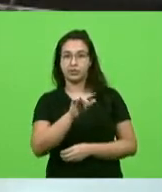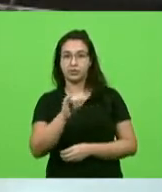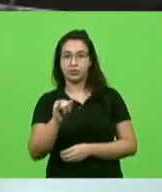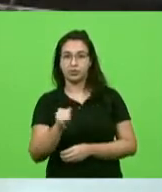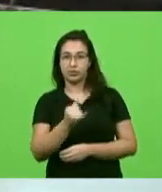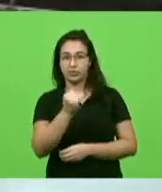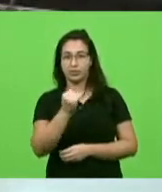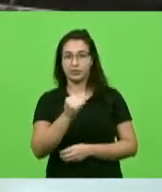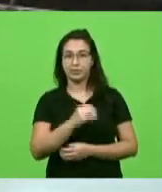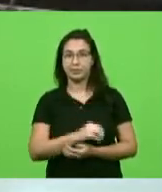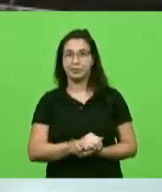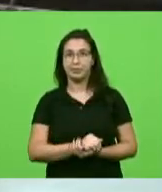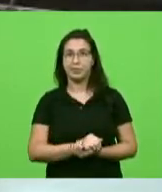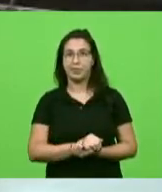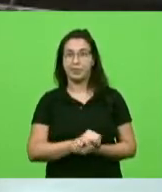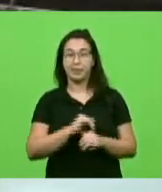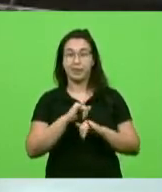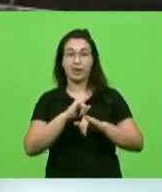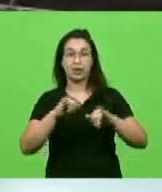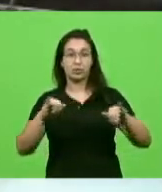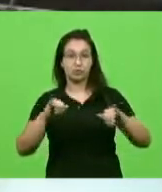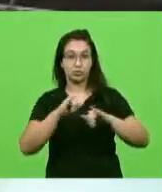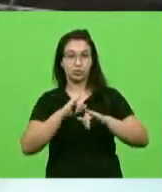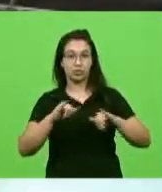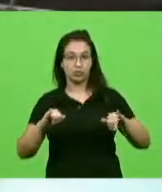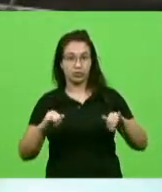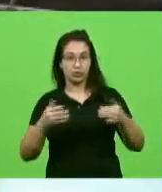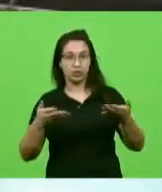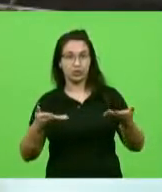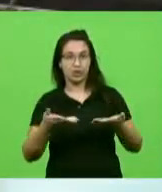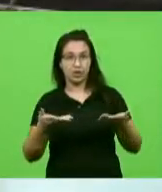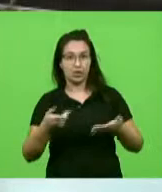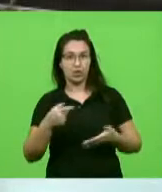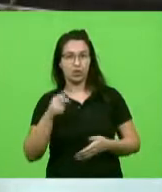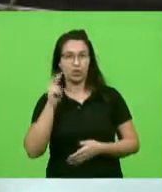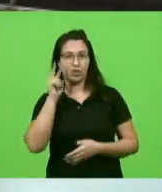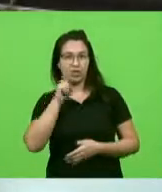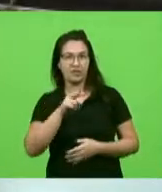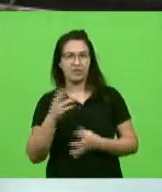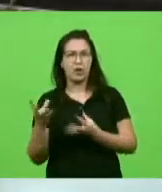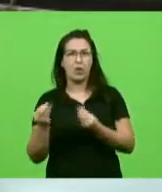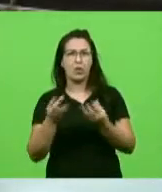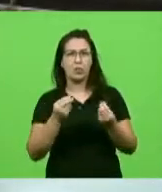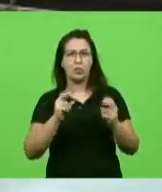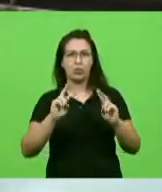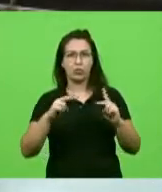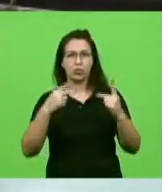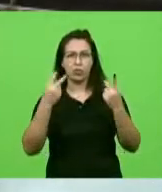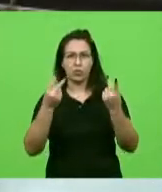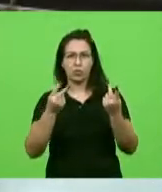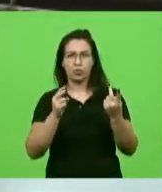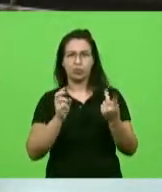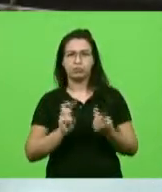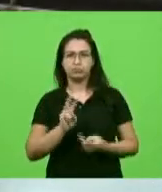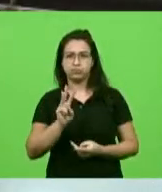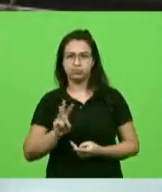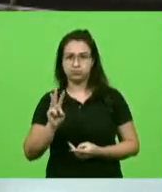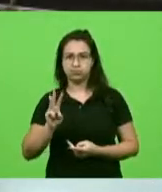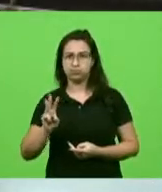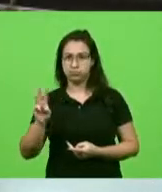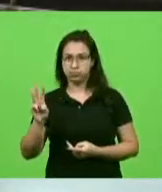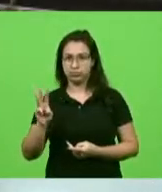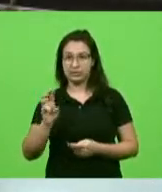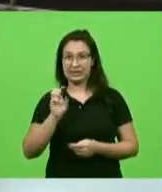notícia, e agora tivemos acesso a vários sites, quem tem a menor curiosidade